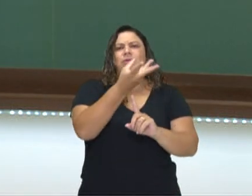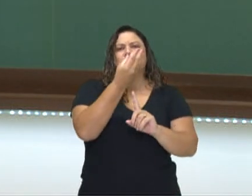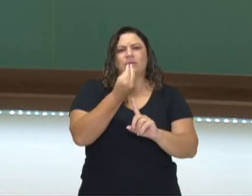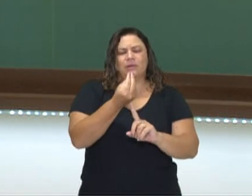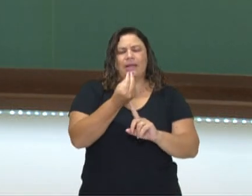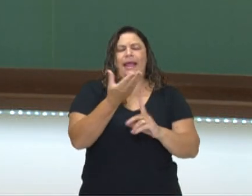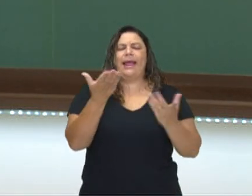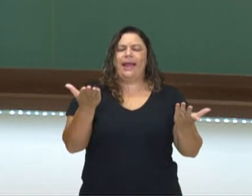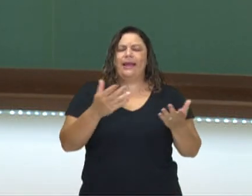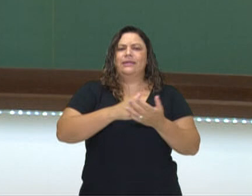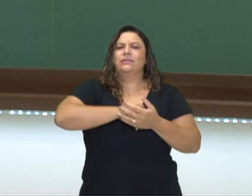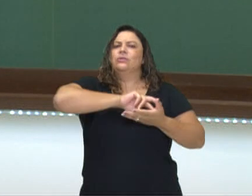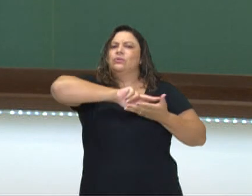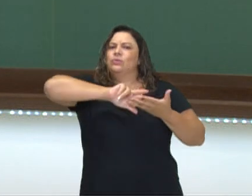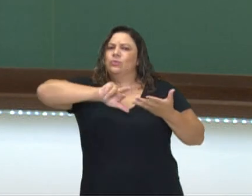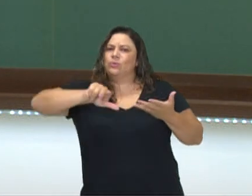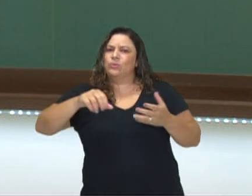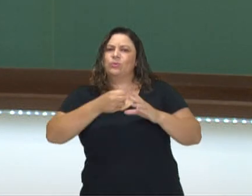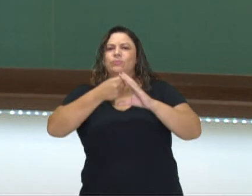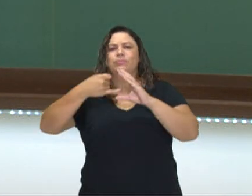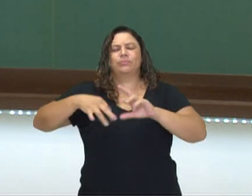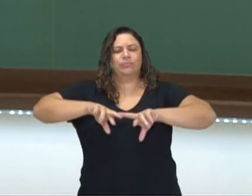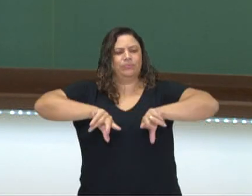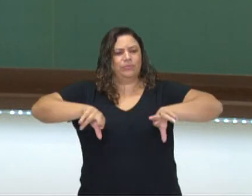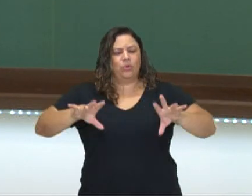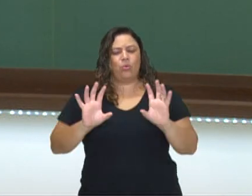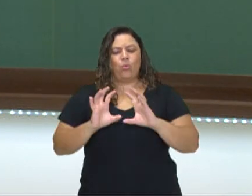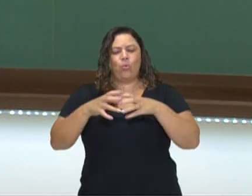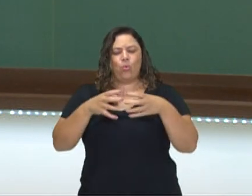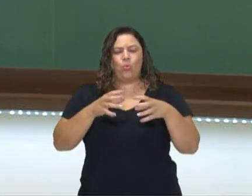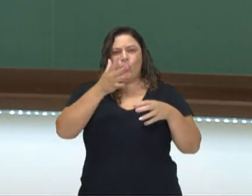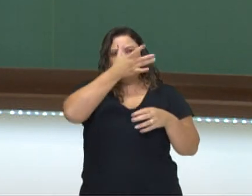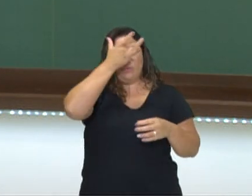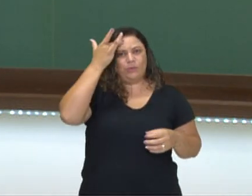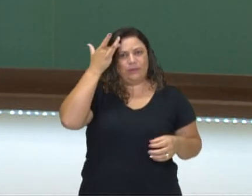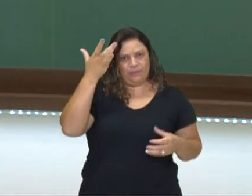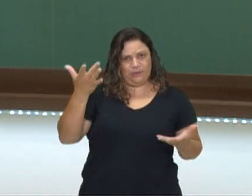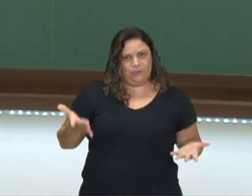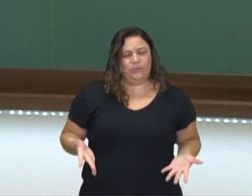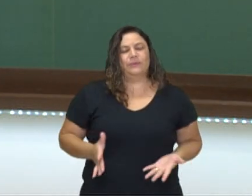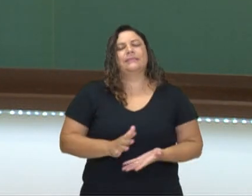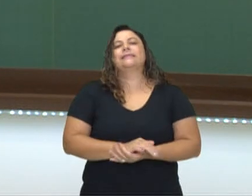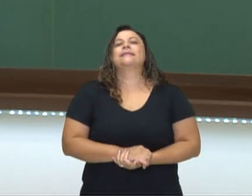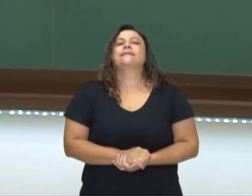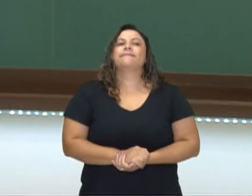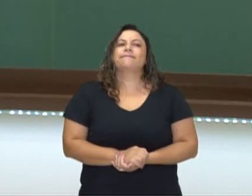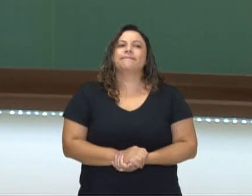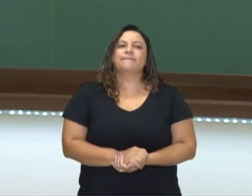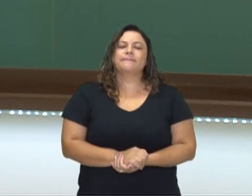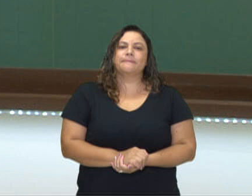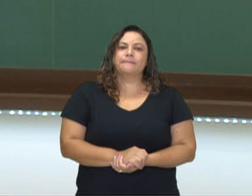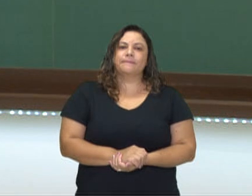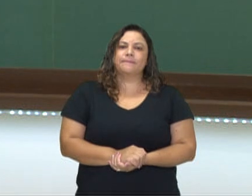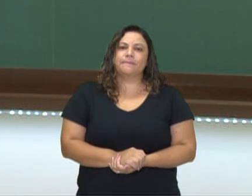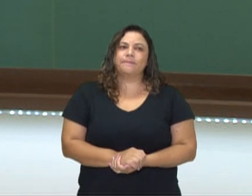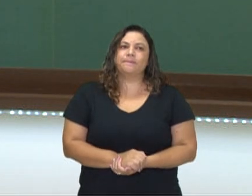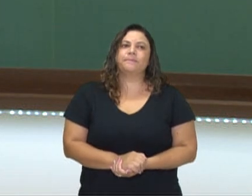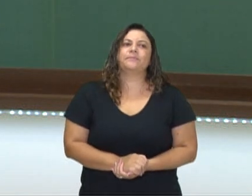tudo isso que caracteriza um grupo de pessoas ou uma nação, tá certo?